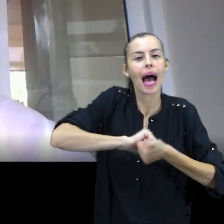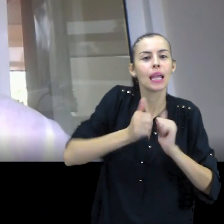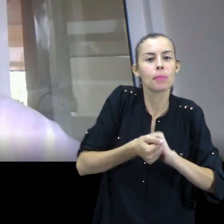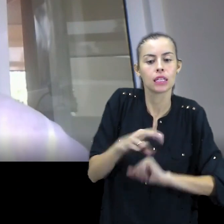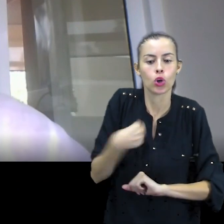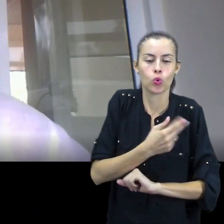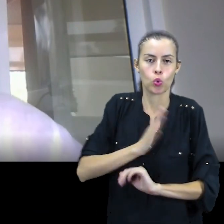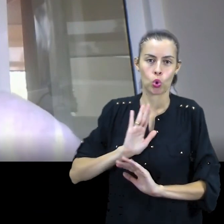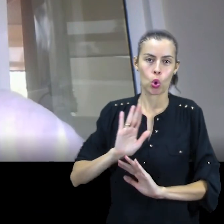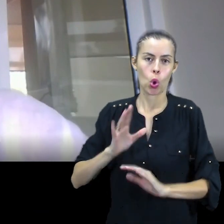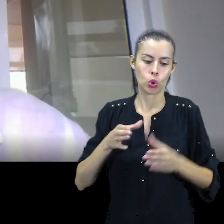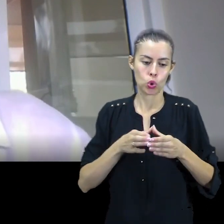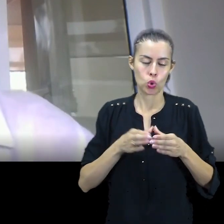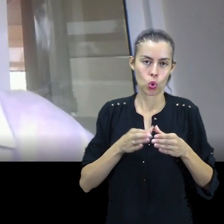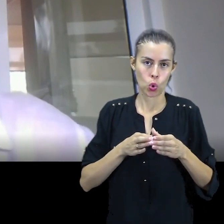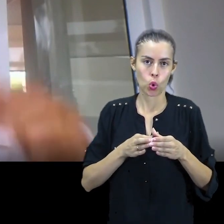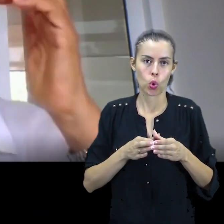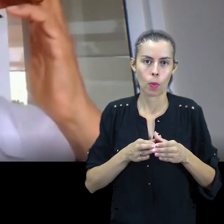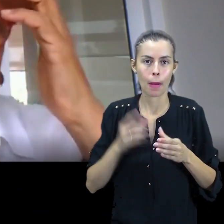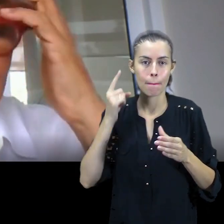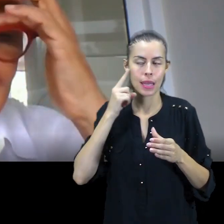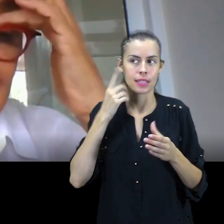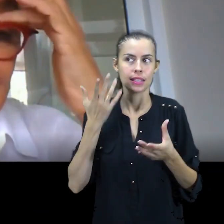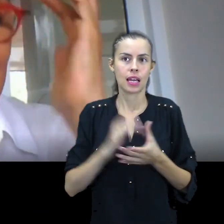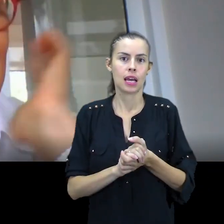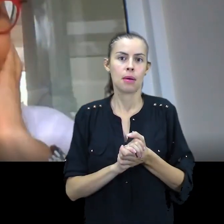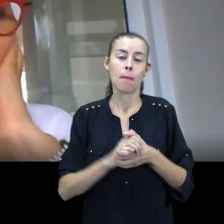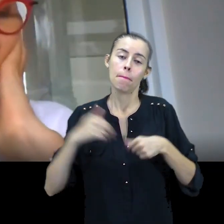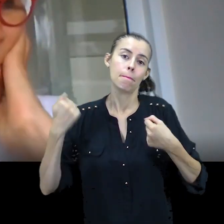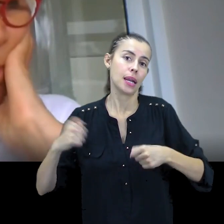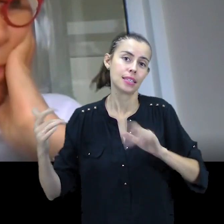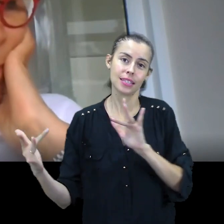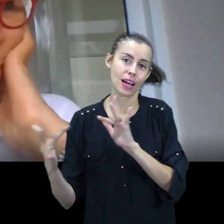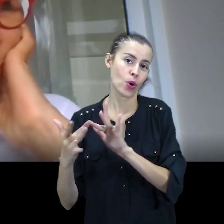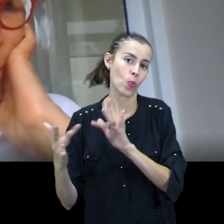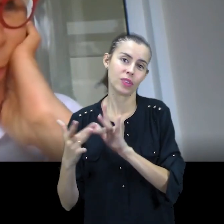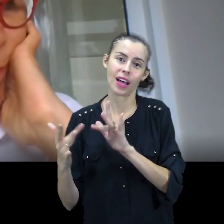do sistema e das redes de saúde locais.